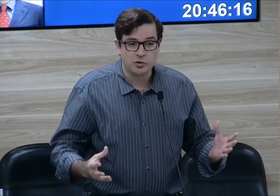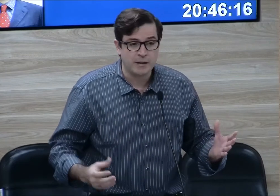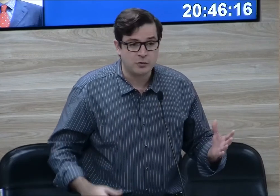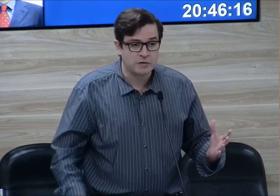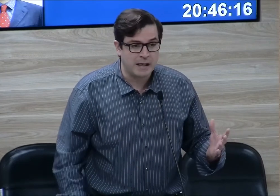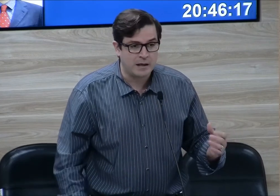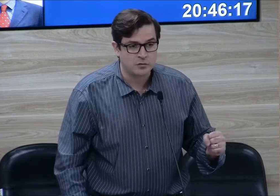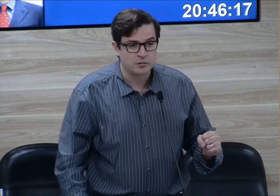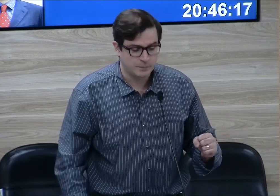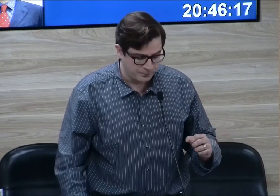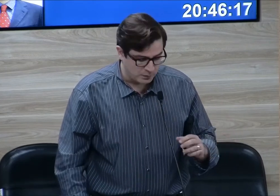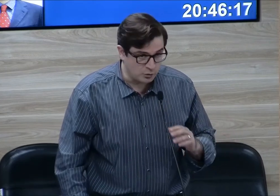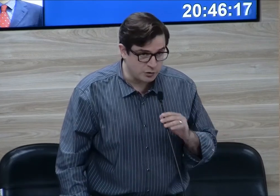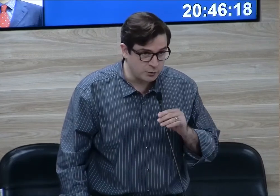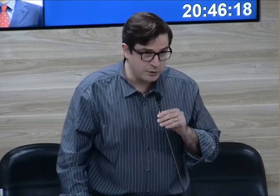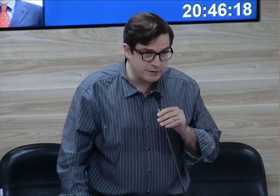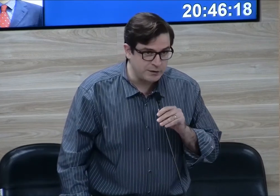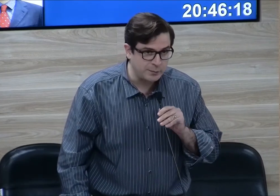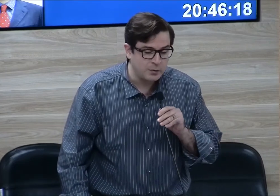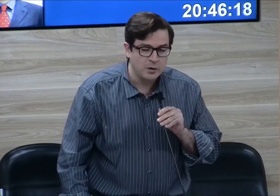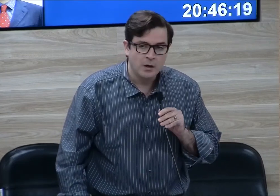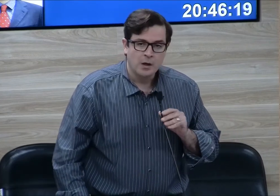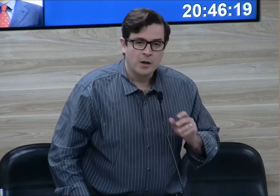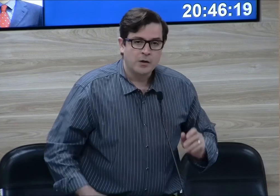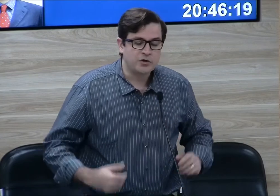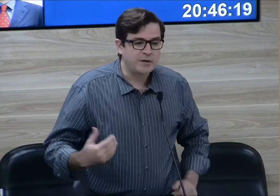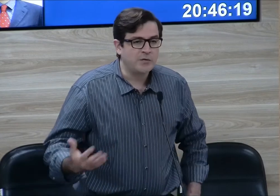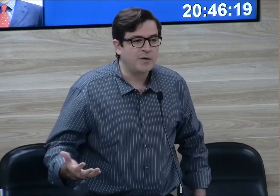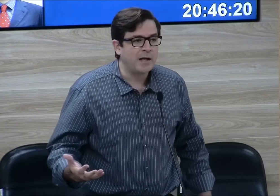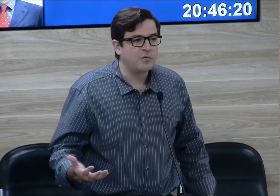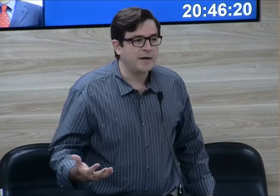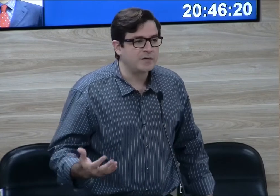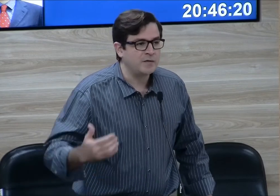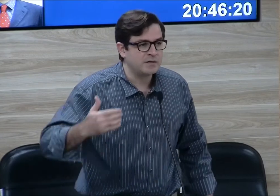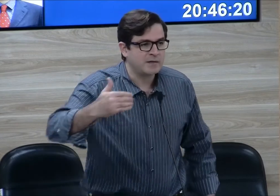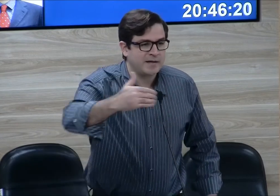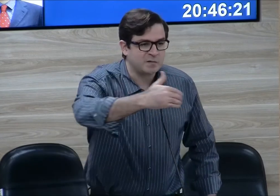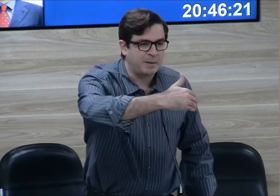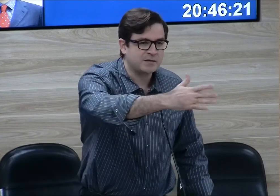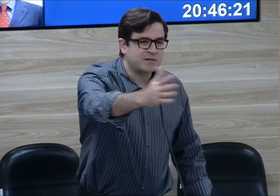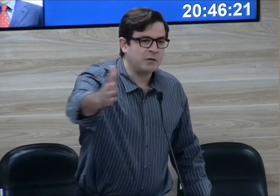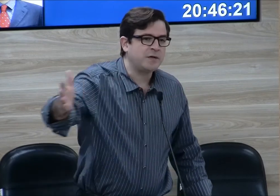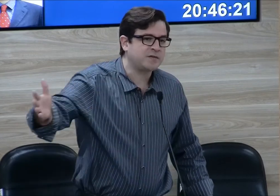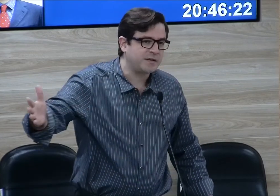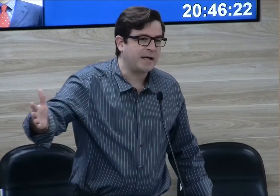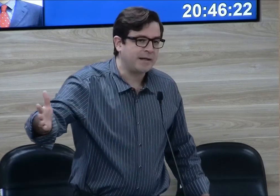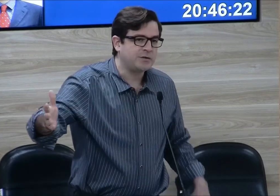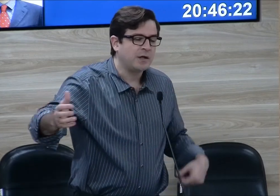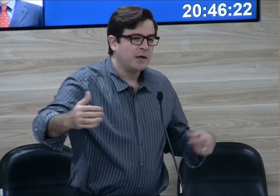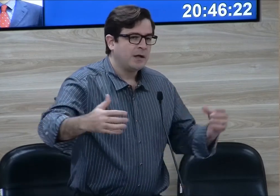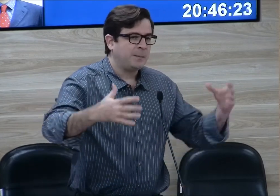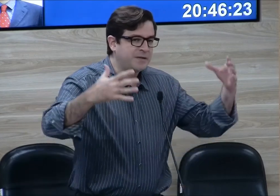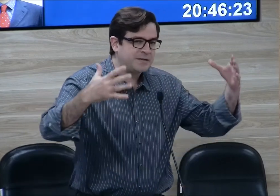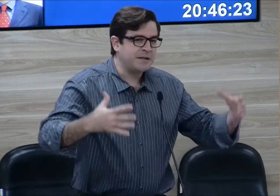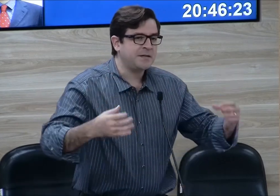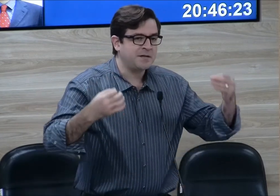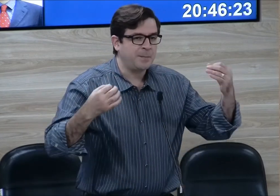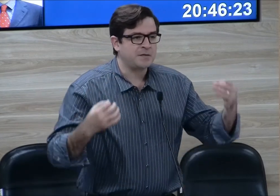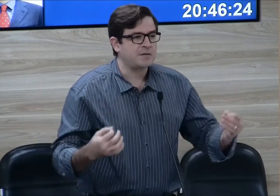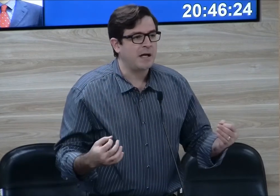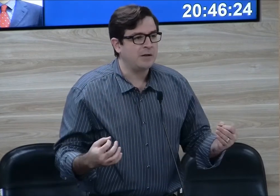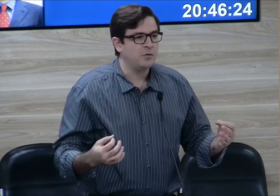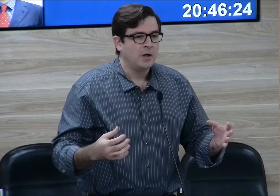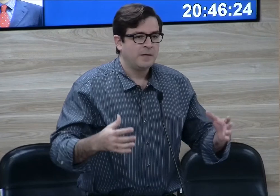se estacionar os carros no nosso município. Eu já tenho falado várias vezes que a expansão da cidade precisa